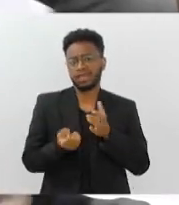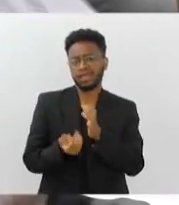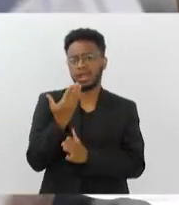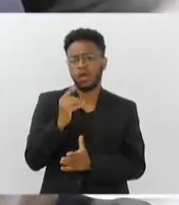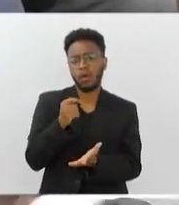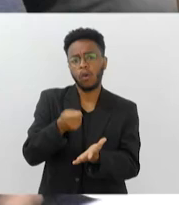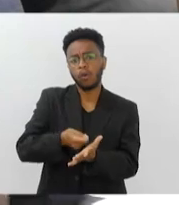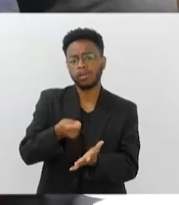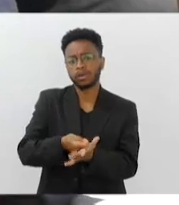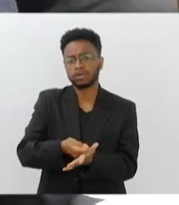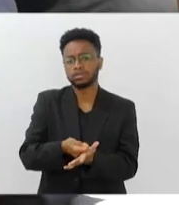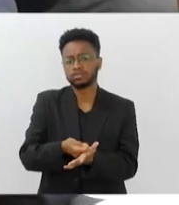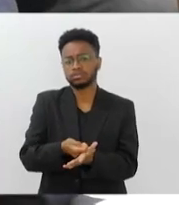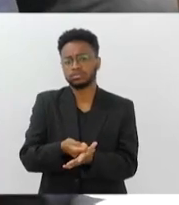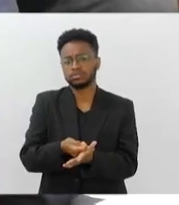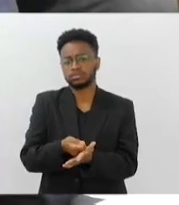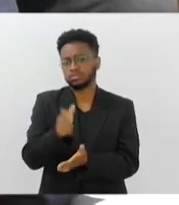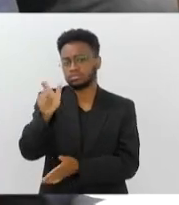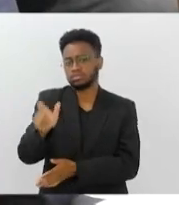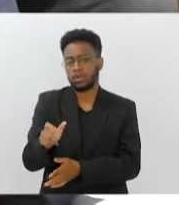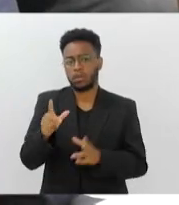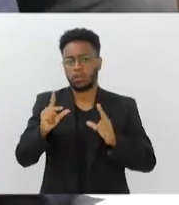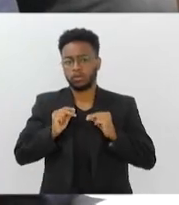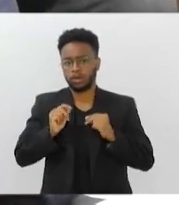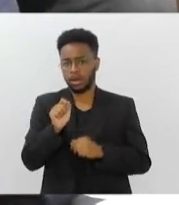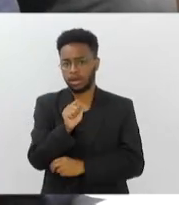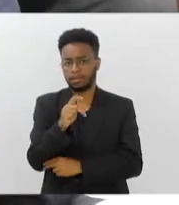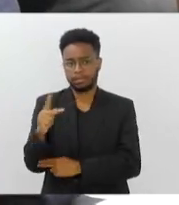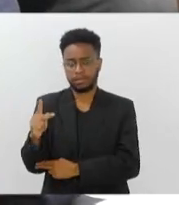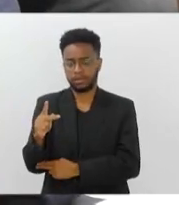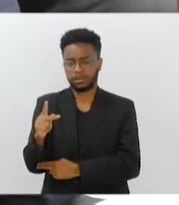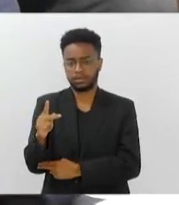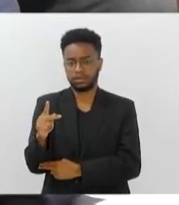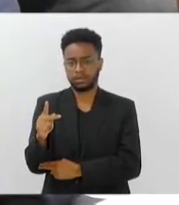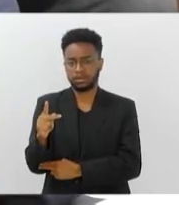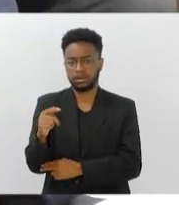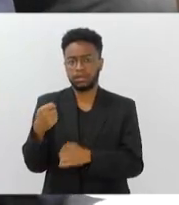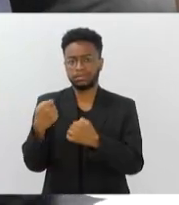obrigação do motorista de aplicativo